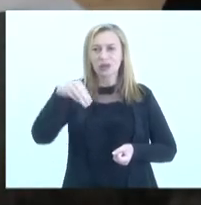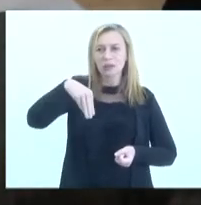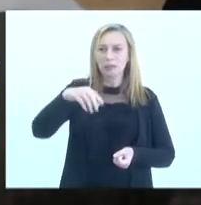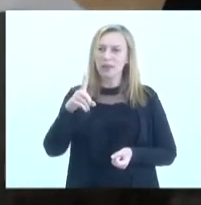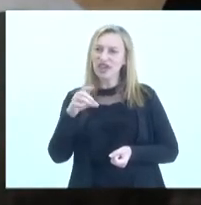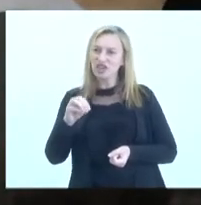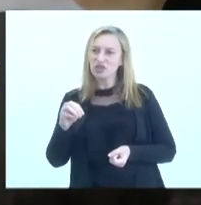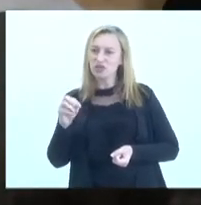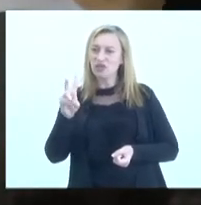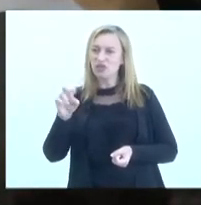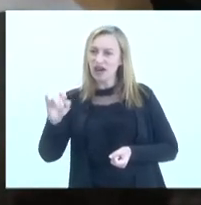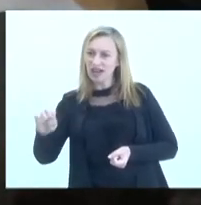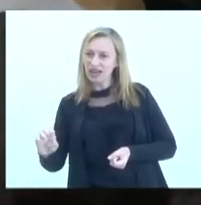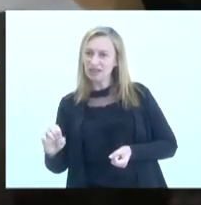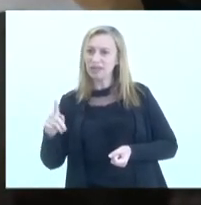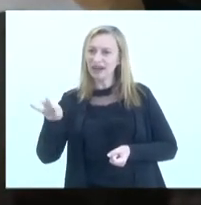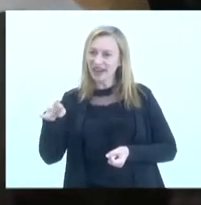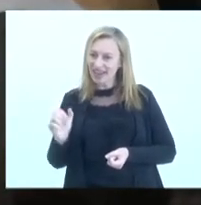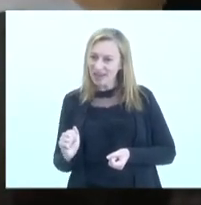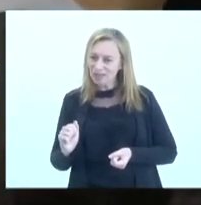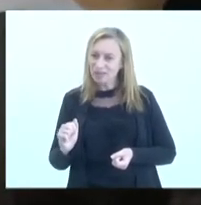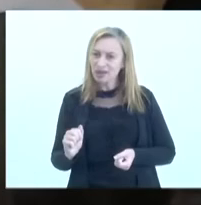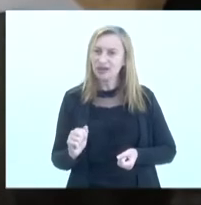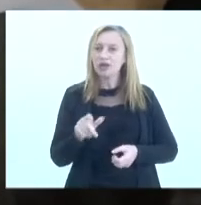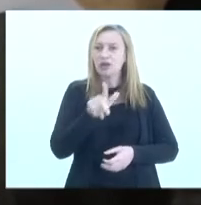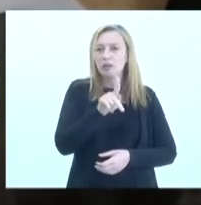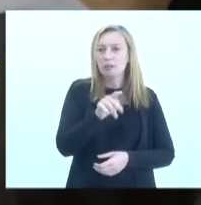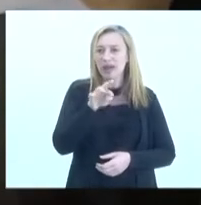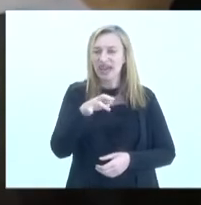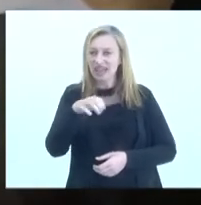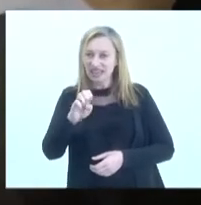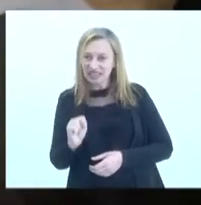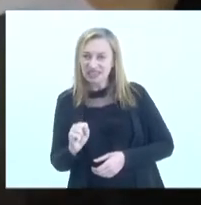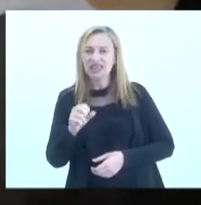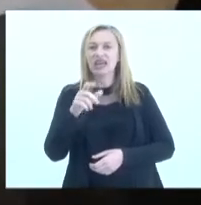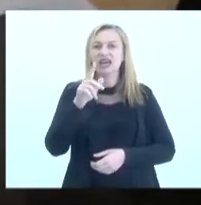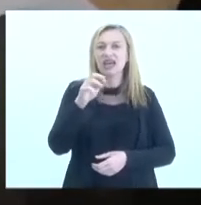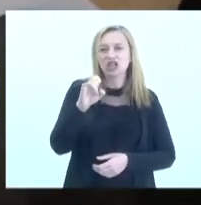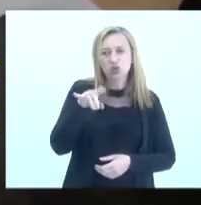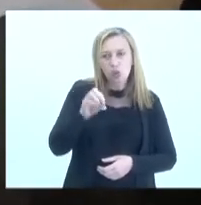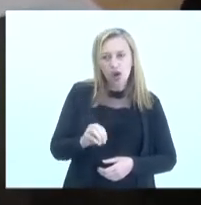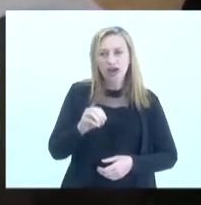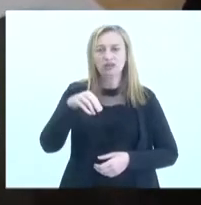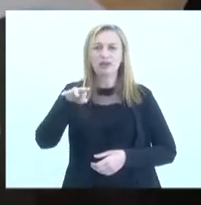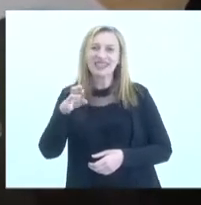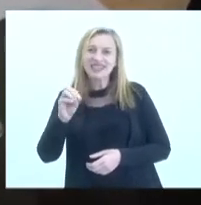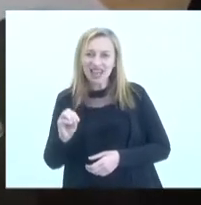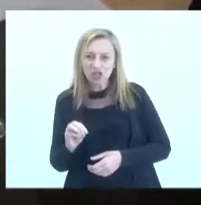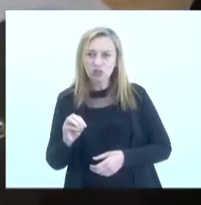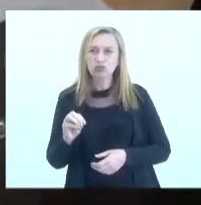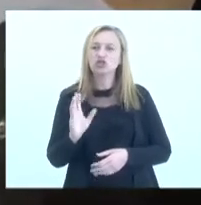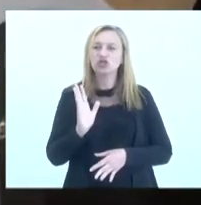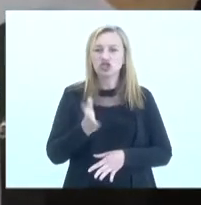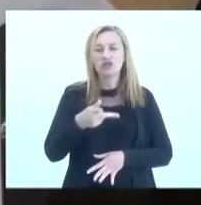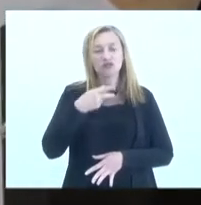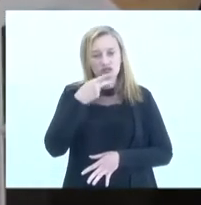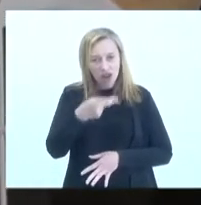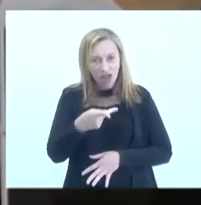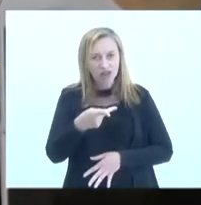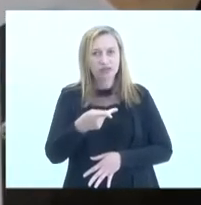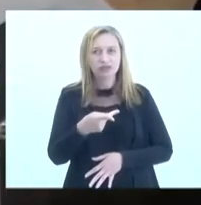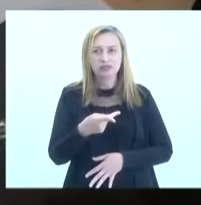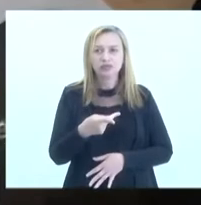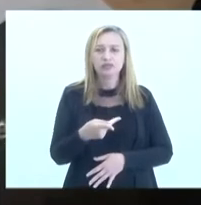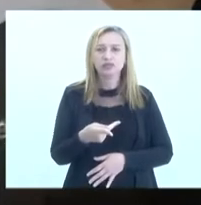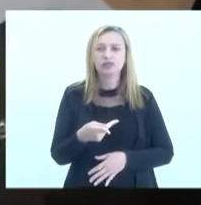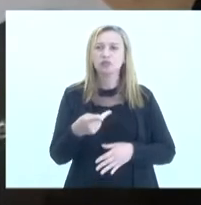Paraíba. O Périx, o Eduardo, o Marciano já se posicionaram sobre